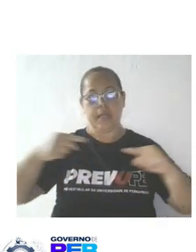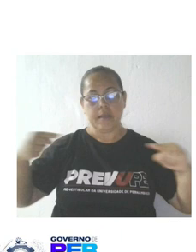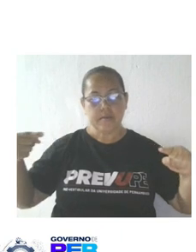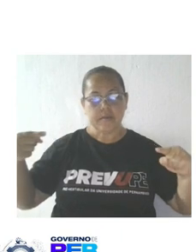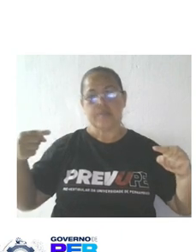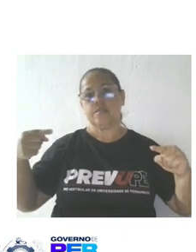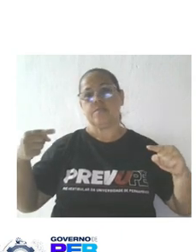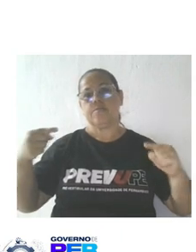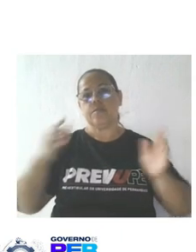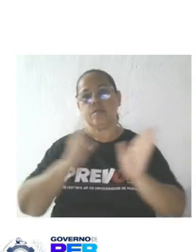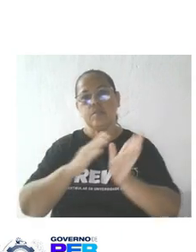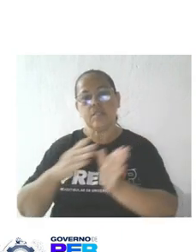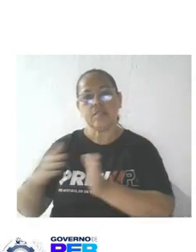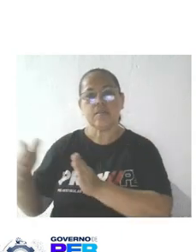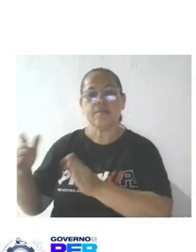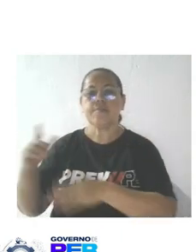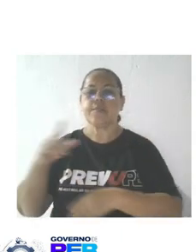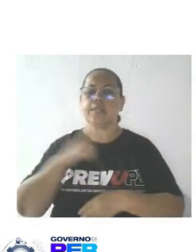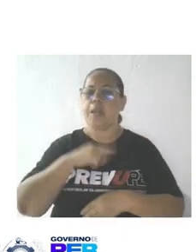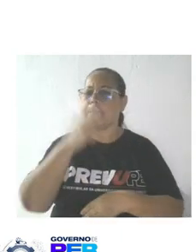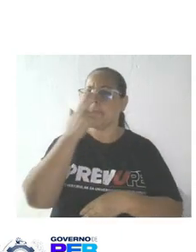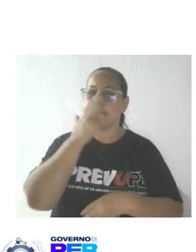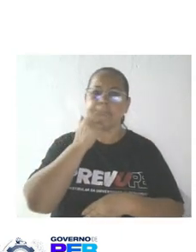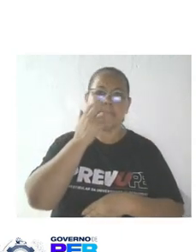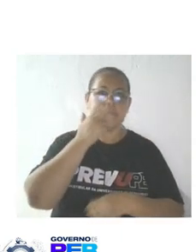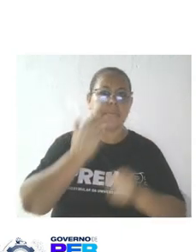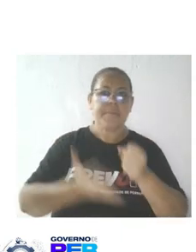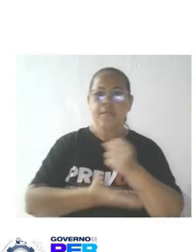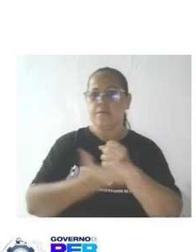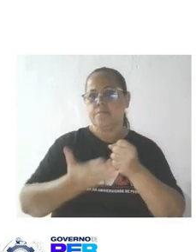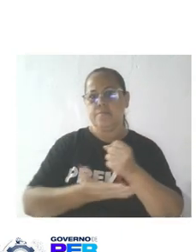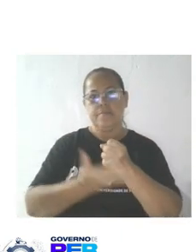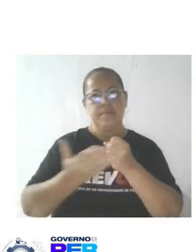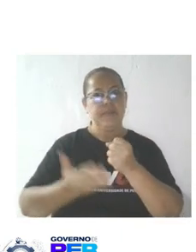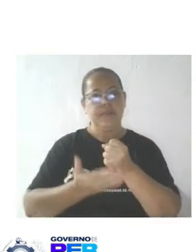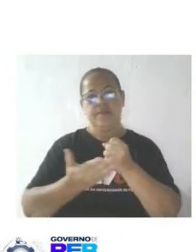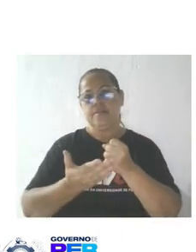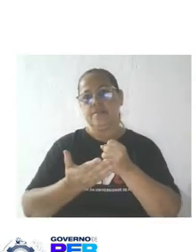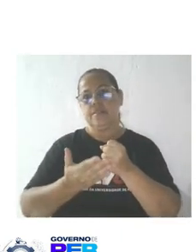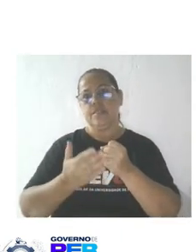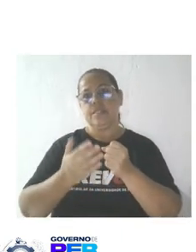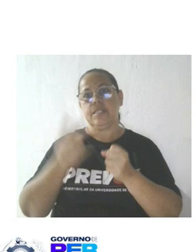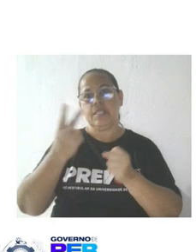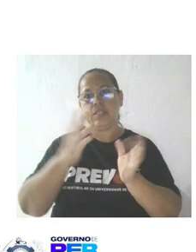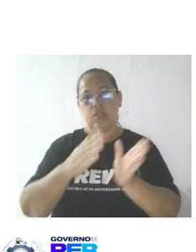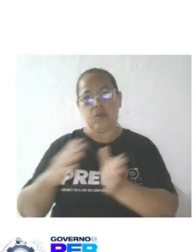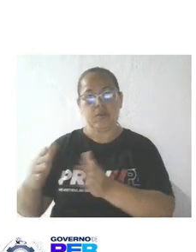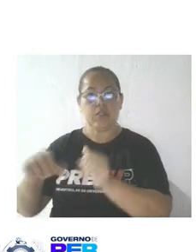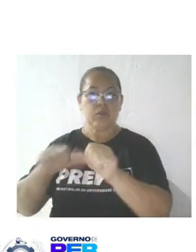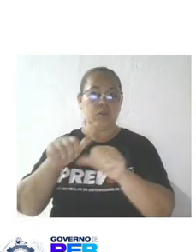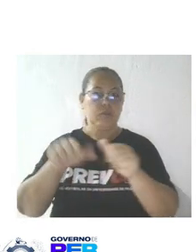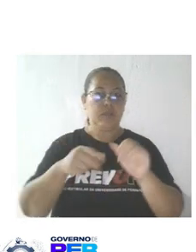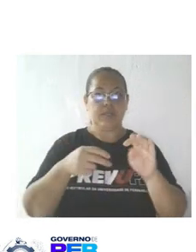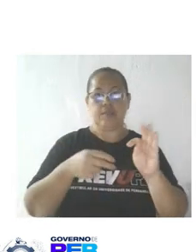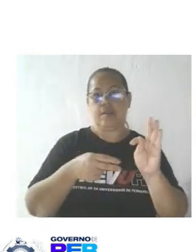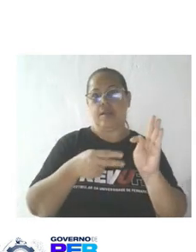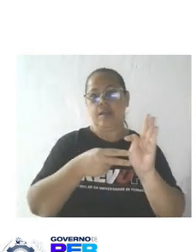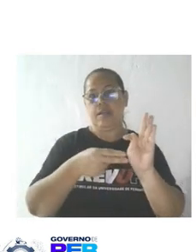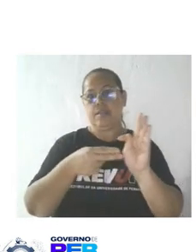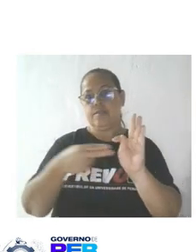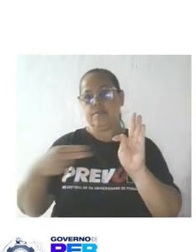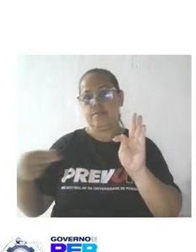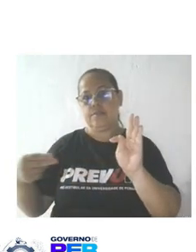por essa sequência conterá as mesmas bases nitrogenadas da sequência 2, trocando-se a timina pela